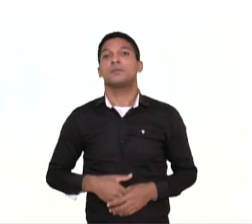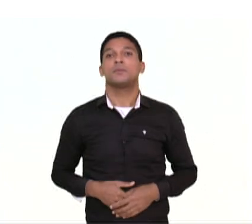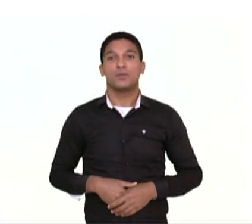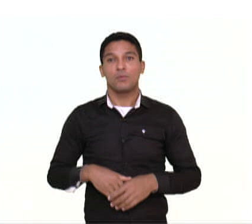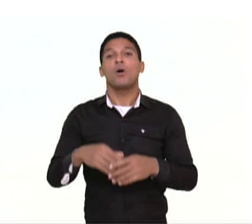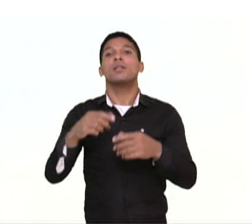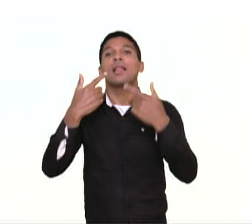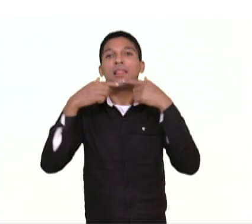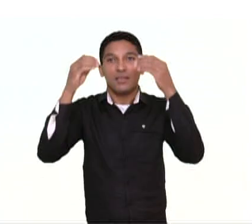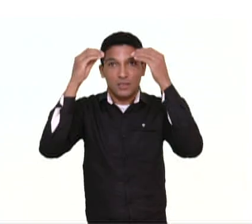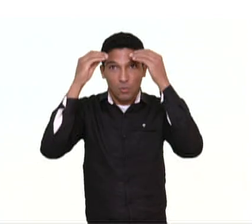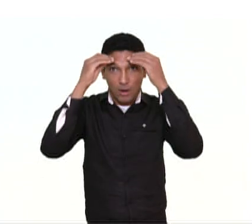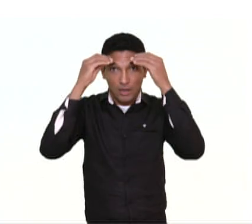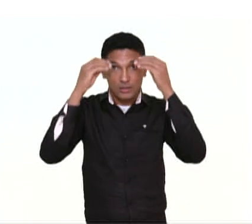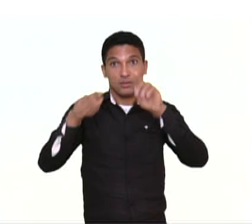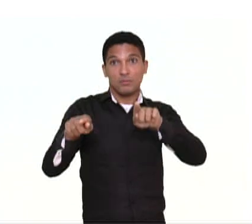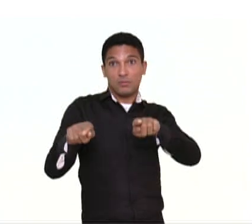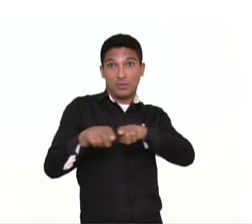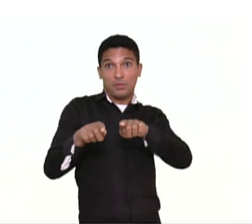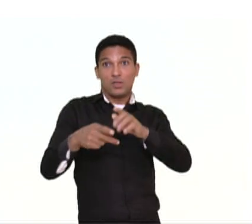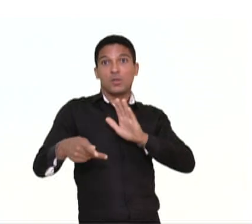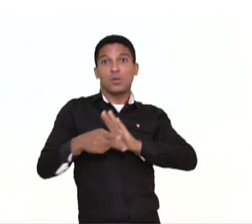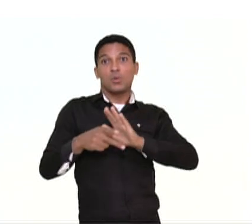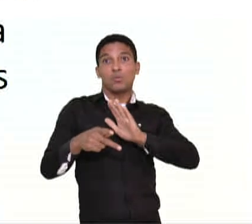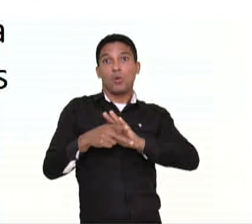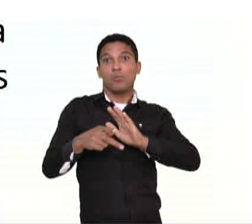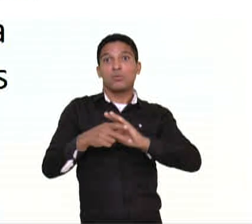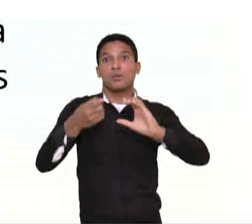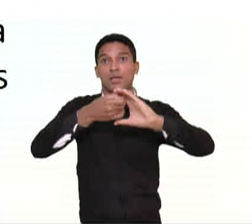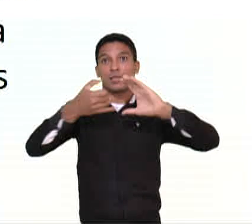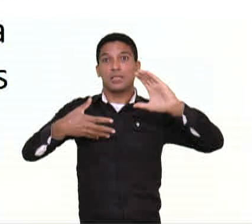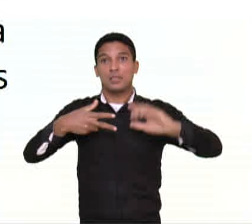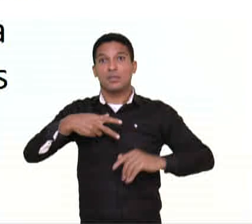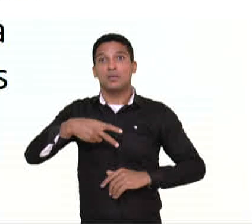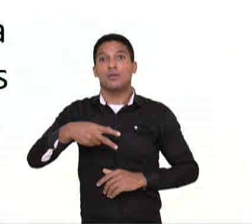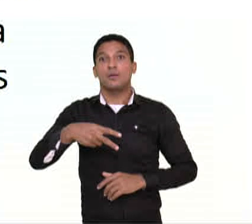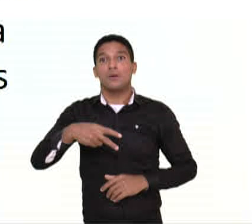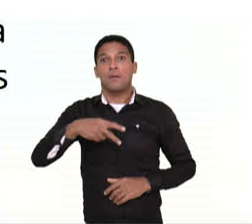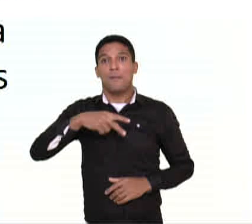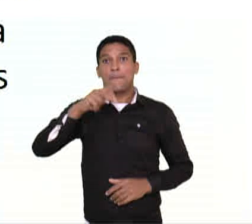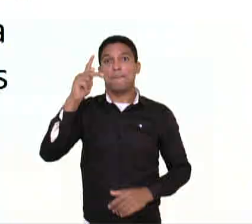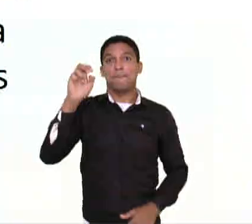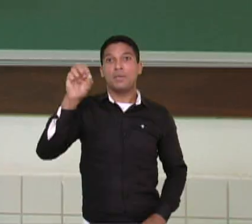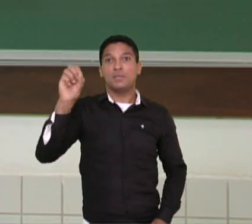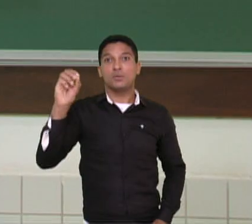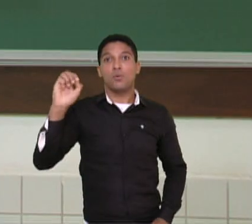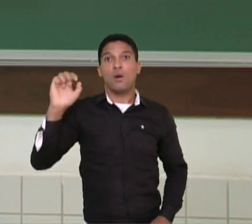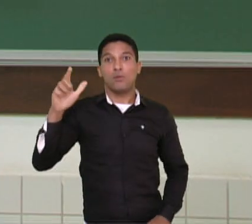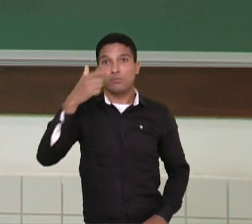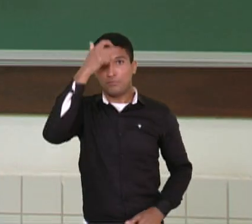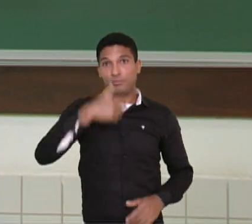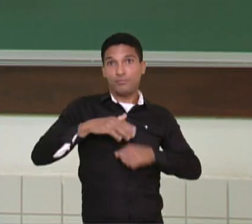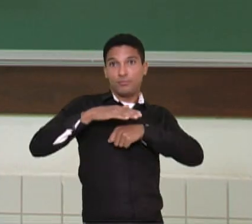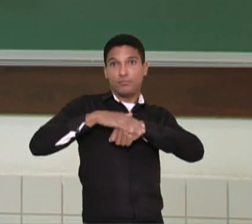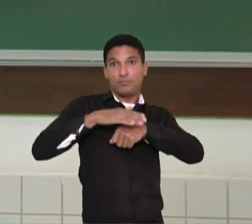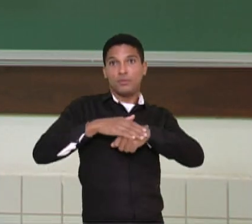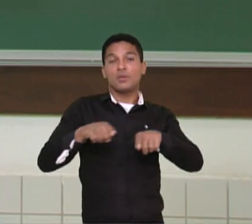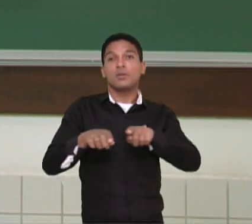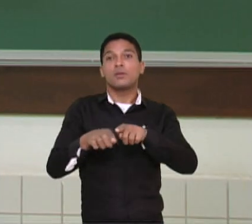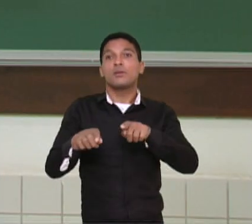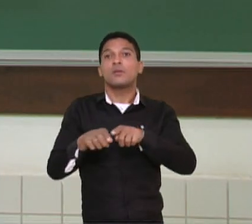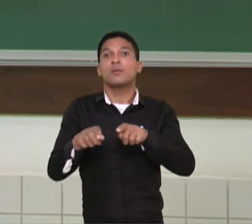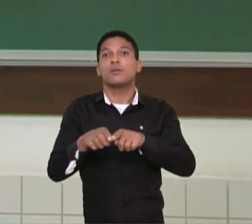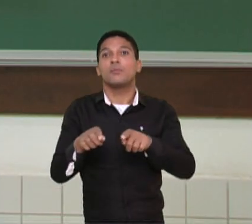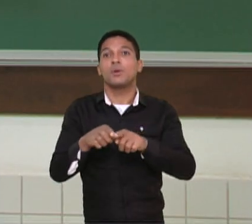caráter mais pessoal e subjetiva que outros textos, beleza? Então, olha só, nós vamos agora ler um trecho da reportagem